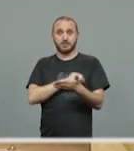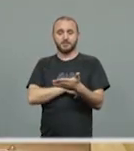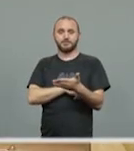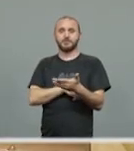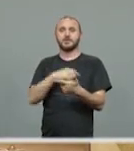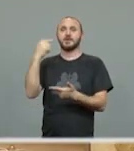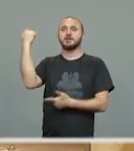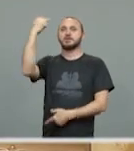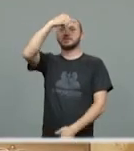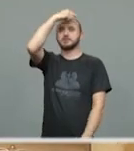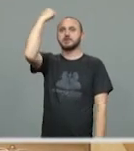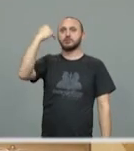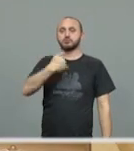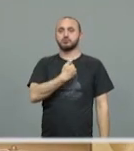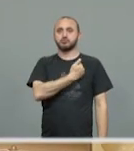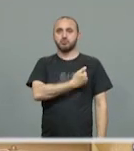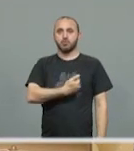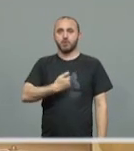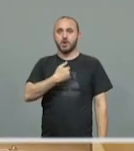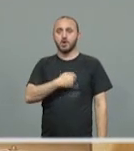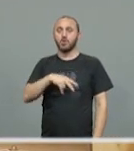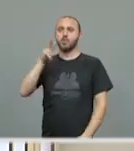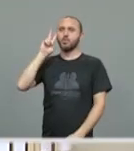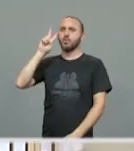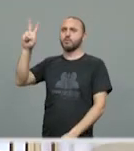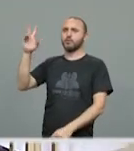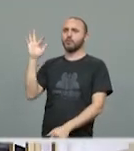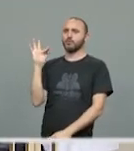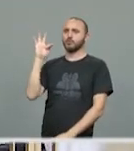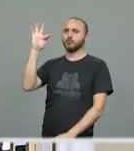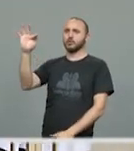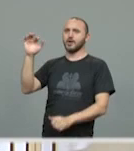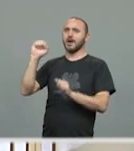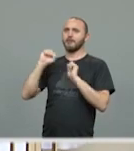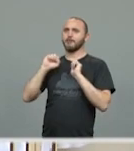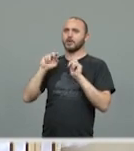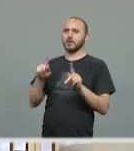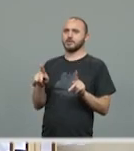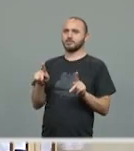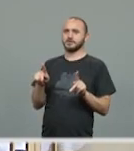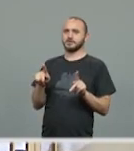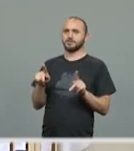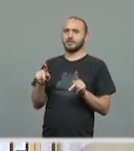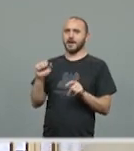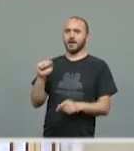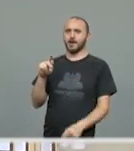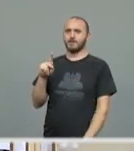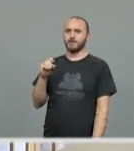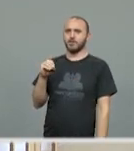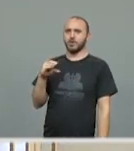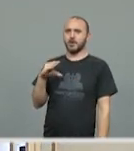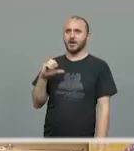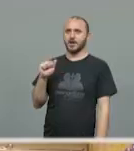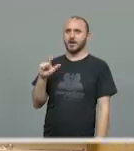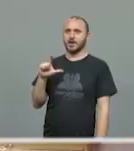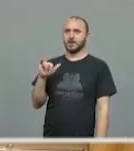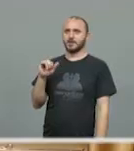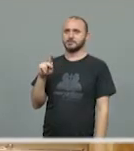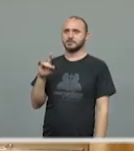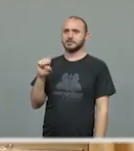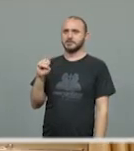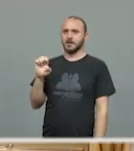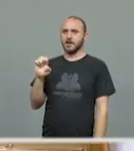São João, no Apocalipse, que foi arrebatado aos céus, ele diz que viu. Ele